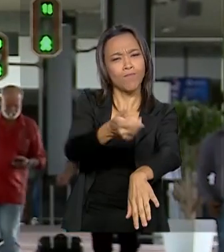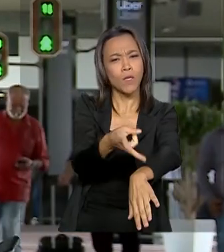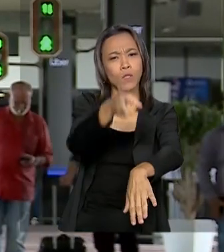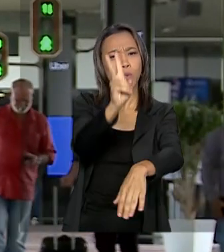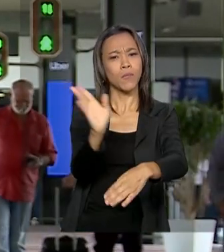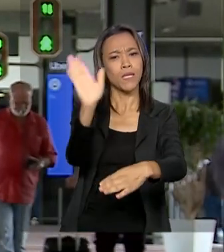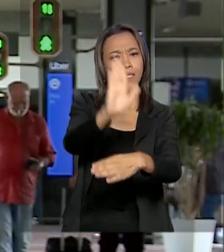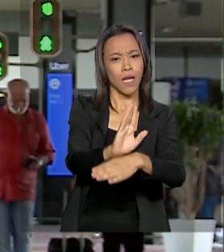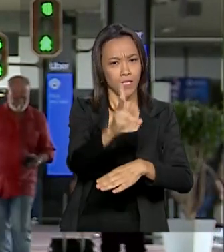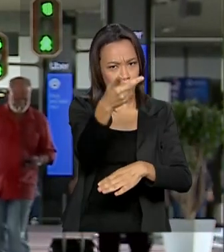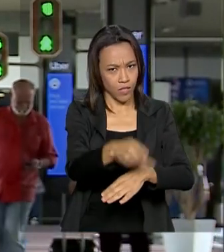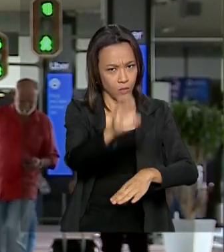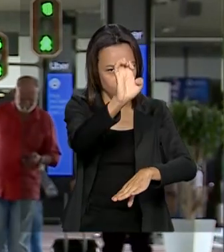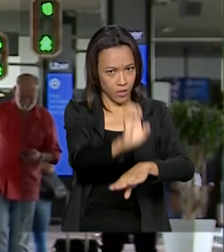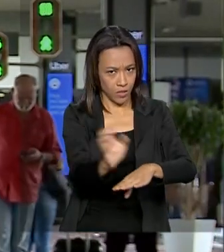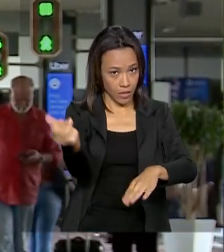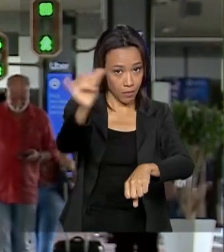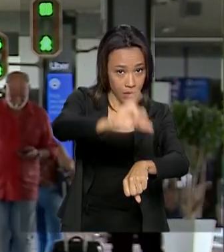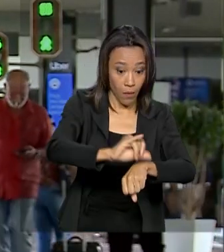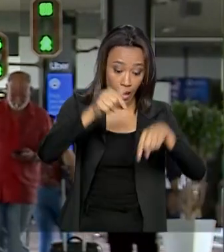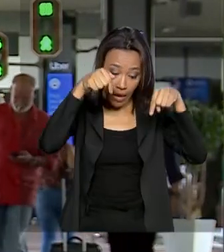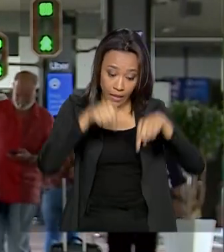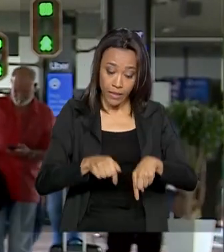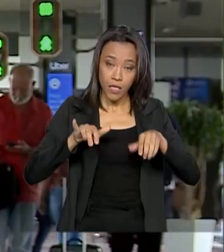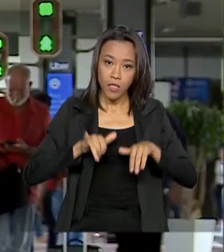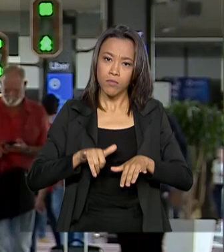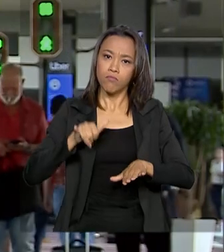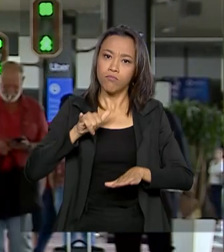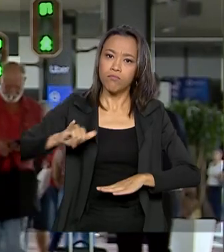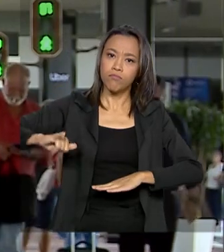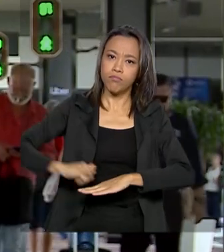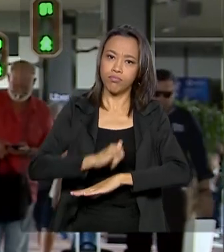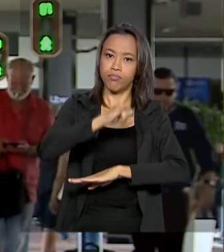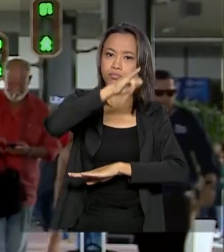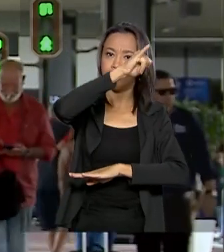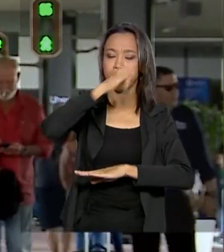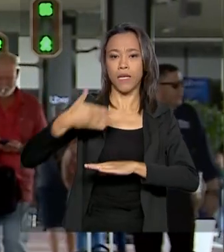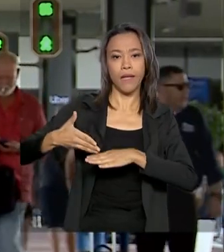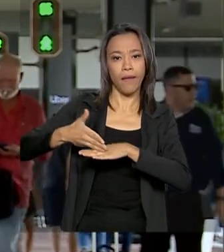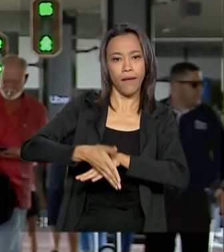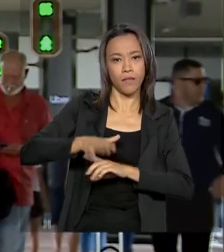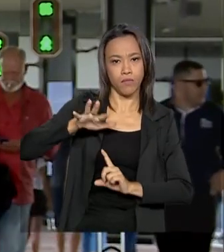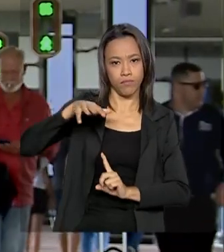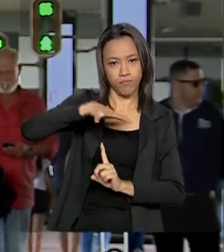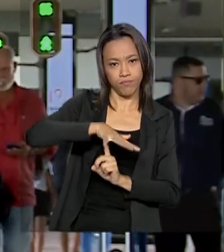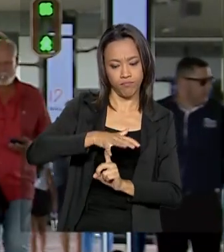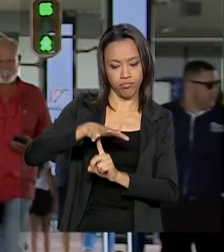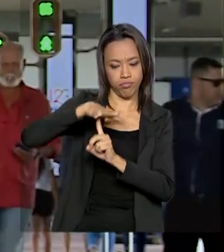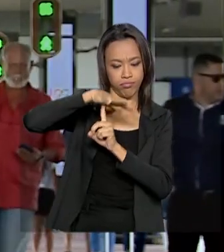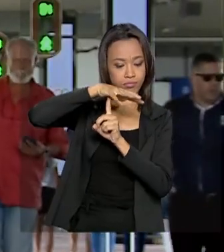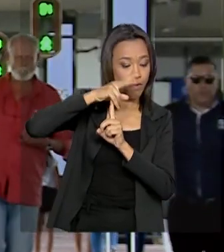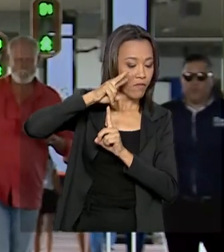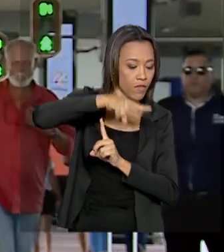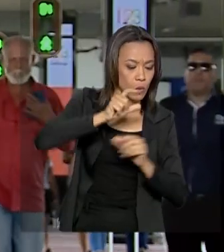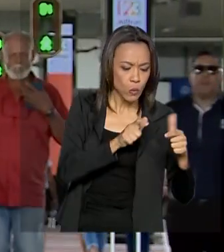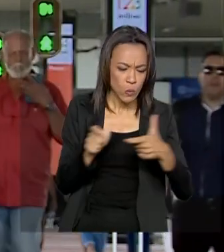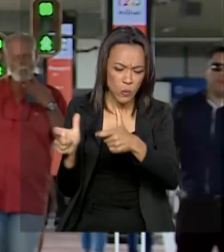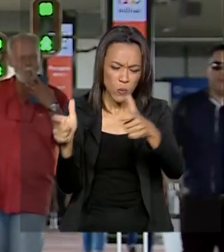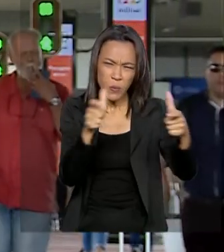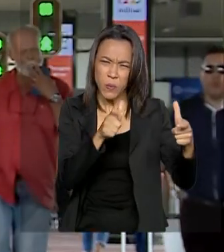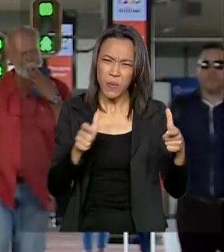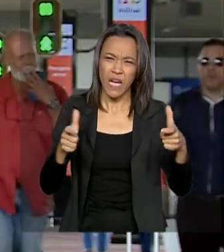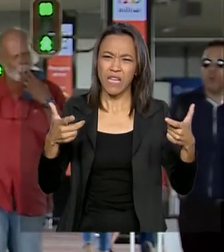tarde. Daqui mesmo do aeroporto de Confins, ele entra no helicóptero e parte para um sobrevoo pelas áreas mais atingidas